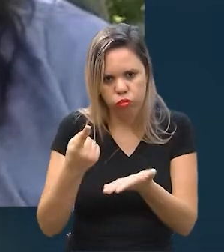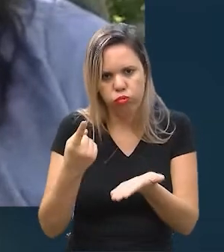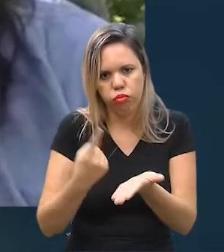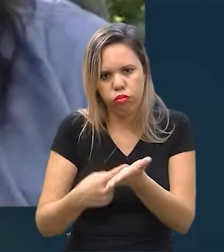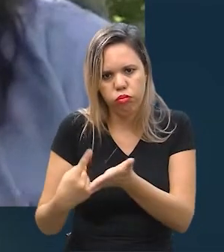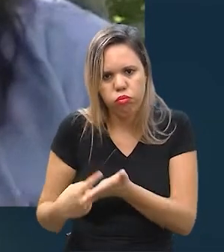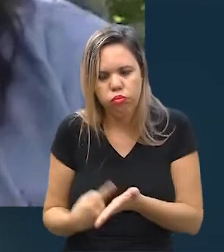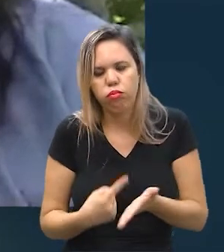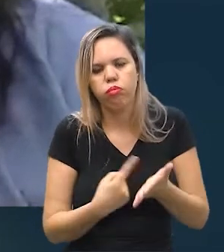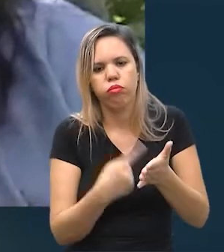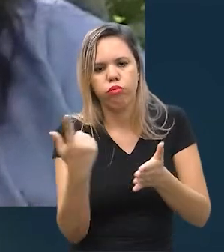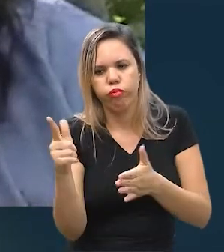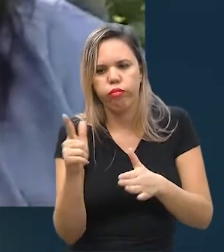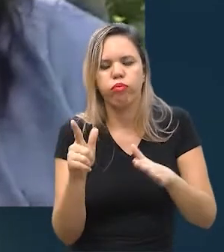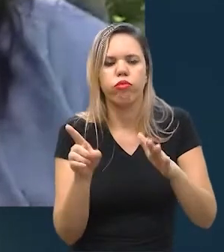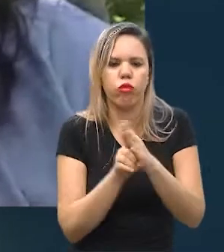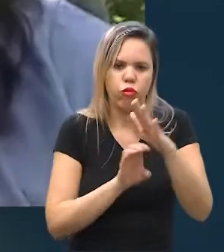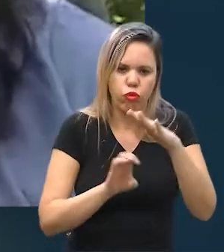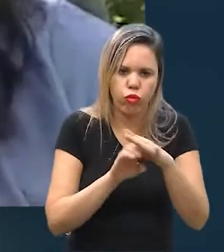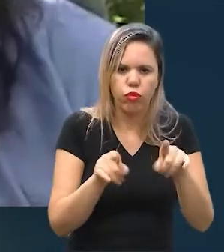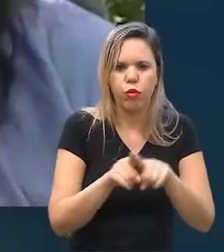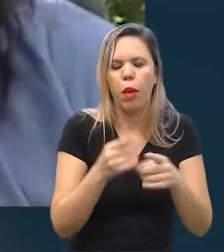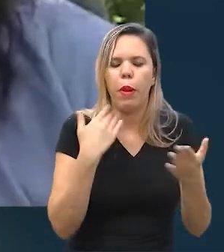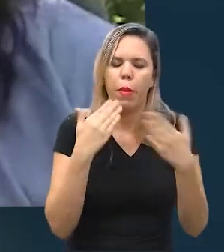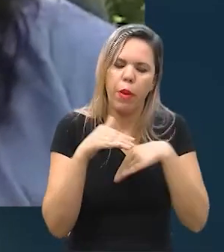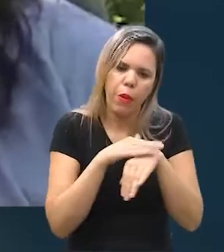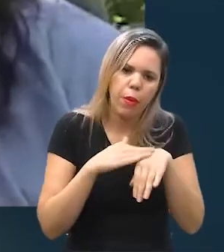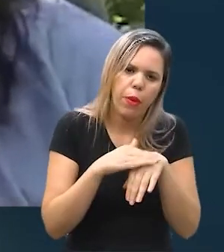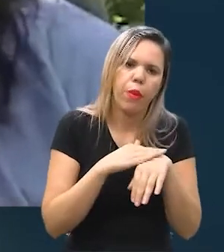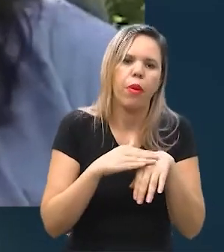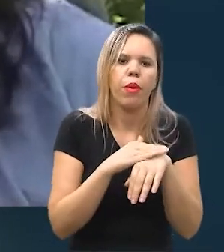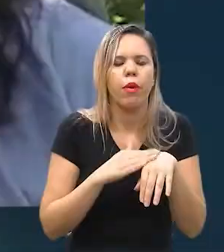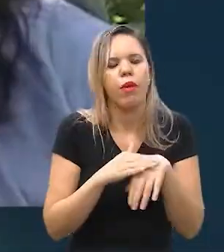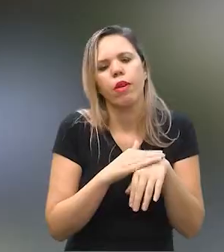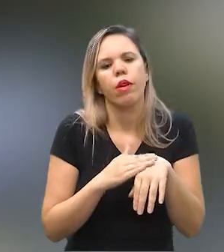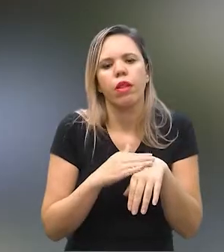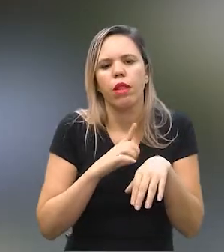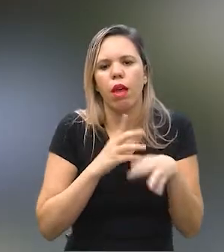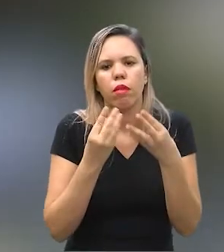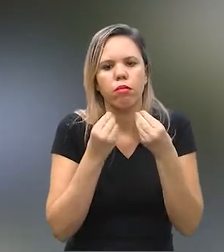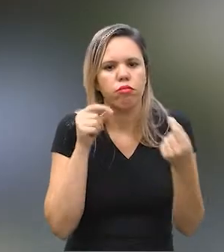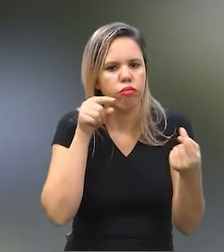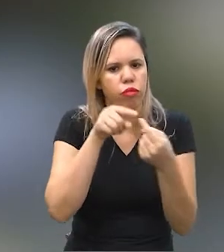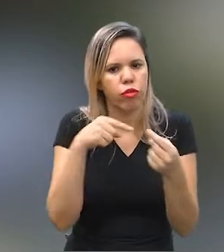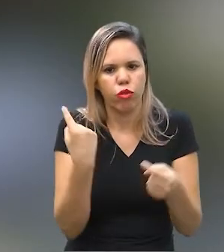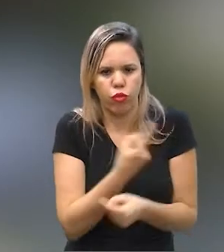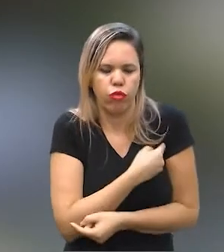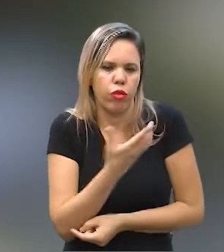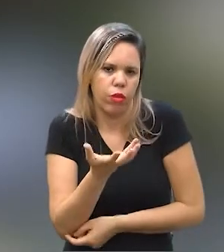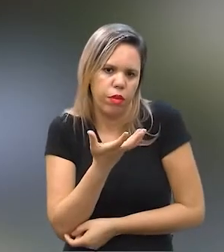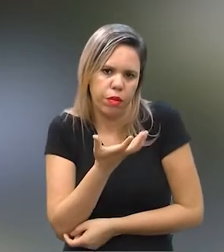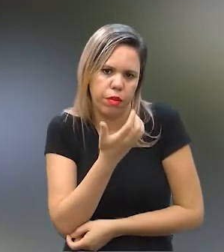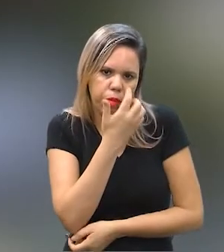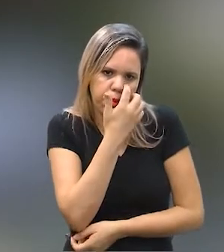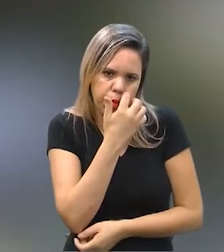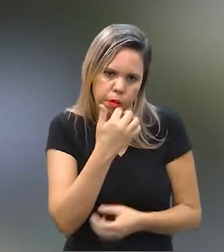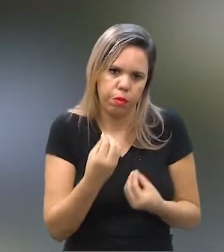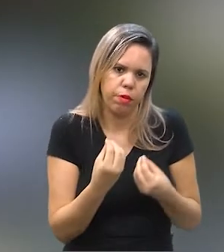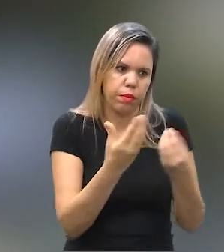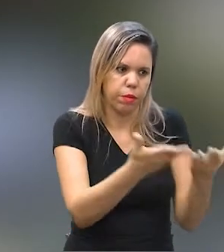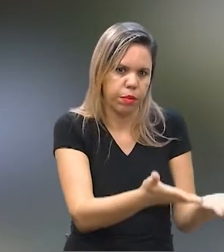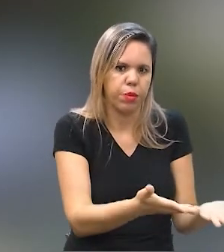eles precisaram ter ali algumas conversas para setar a qualidade daquilo que nós queríamos